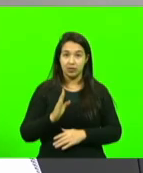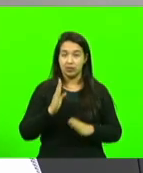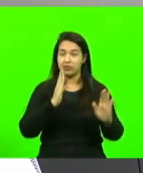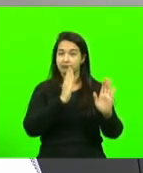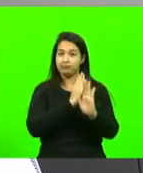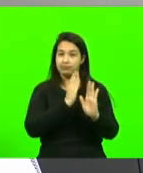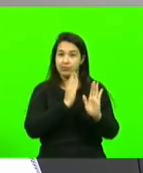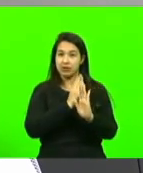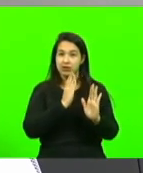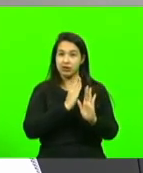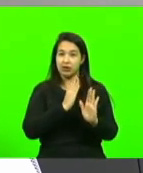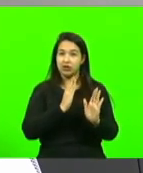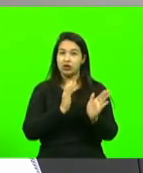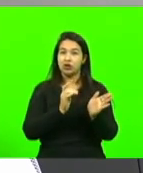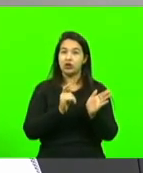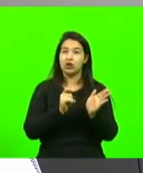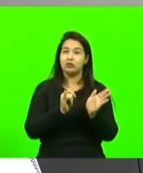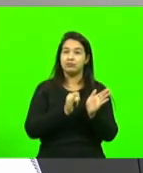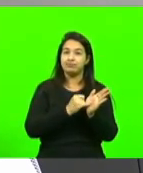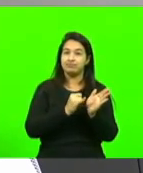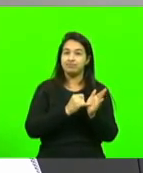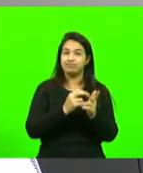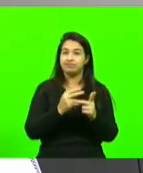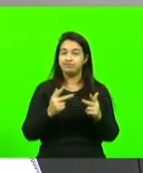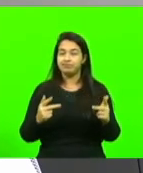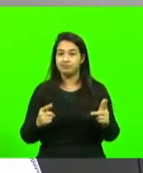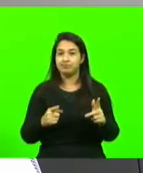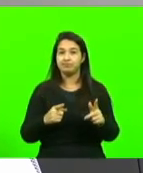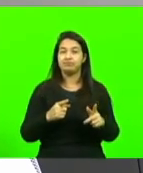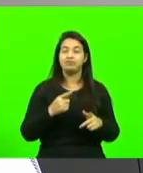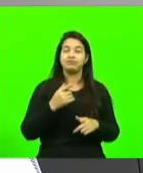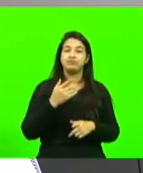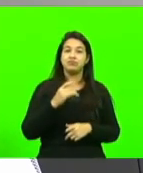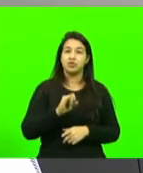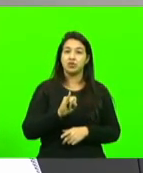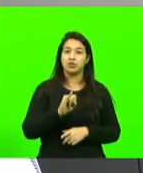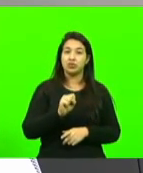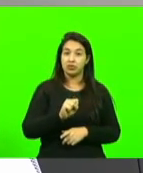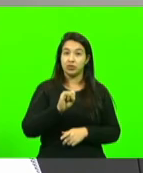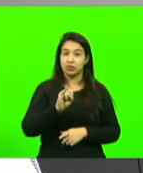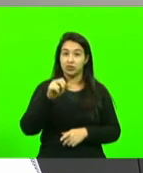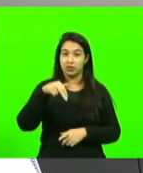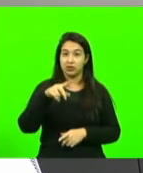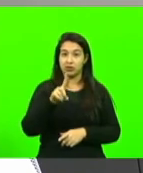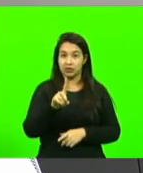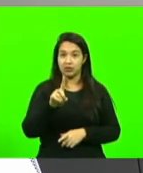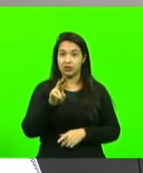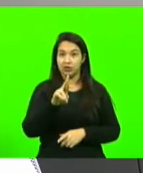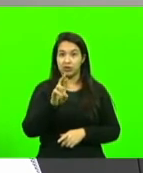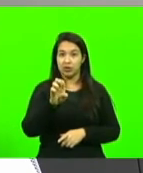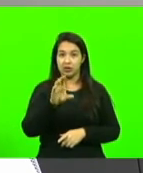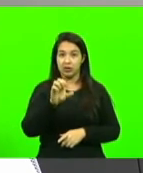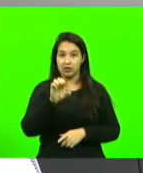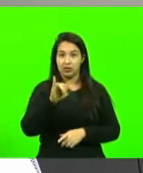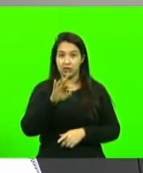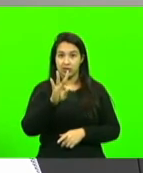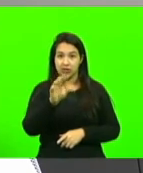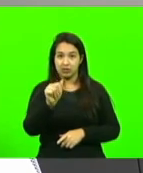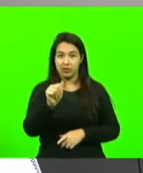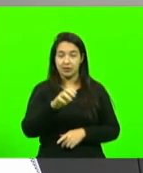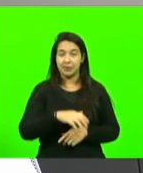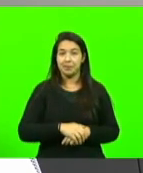analistas-tributários da Receita Federal do Brasil sim Dia receita só antes disso registrando nós